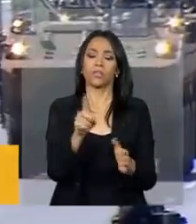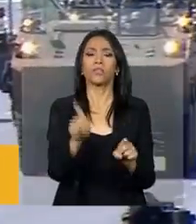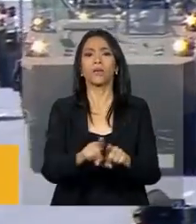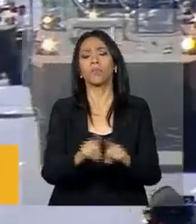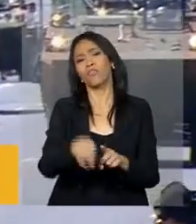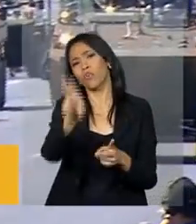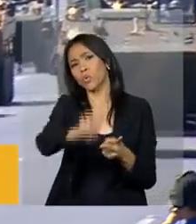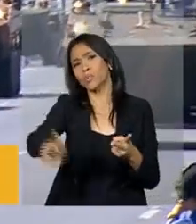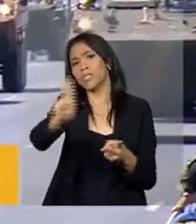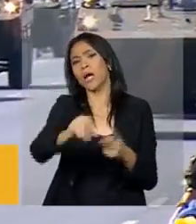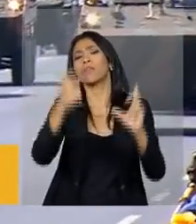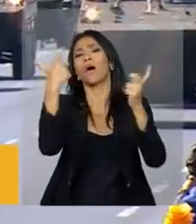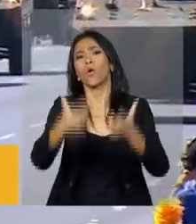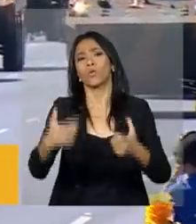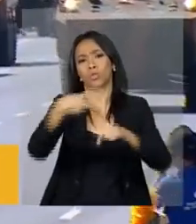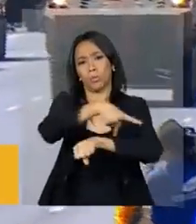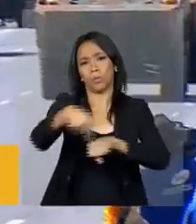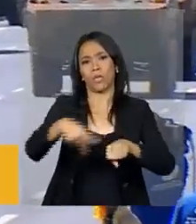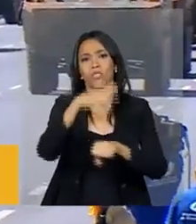no Oriente Médio,